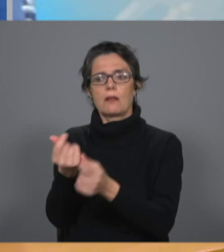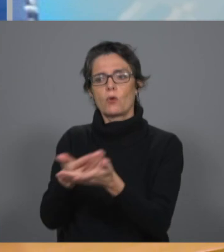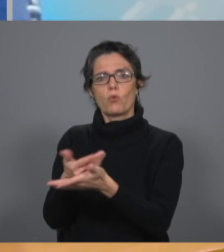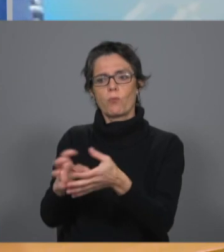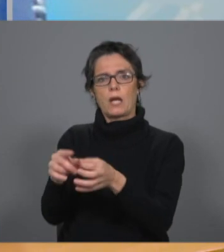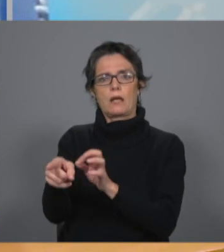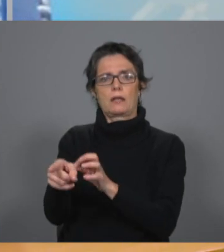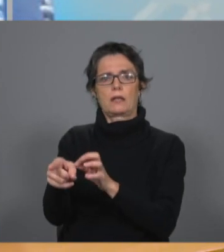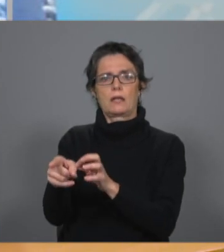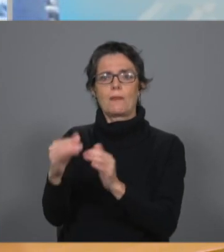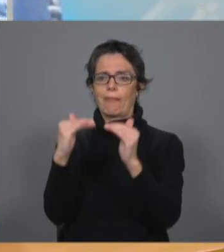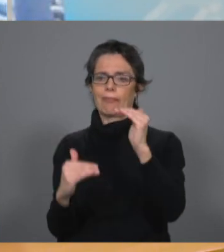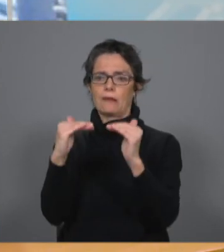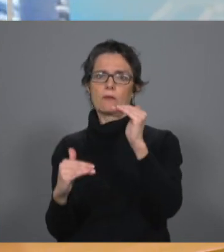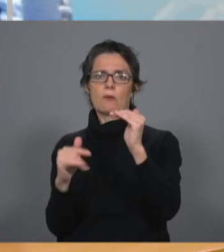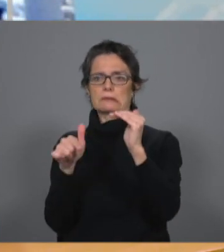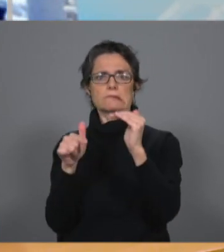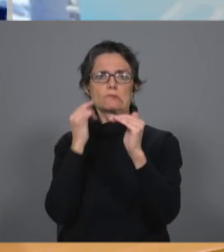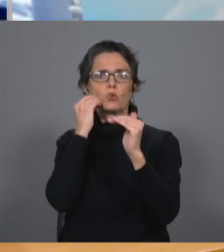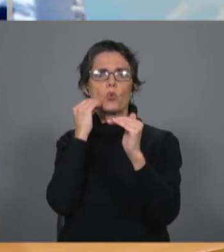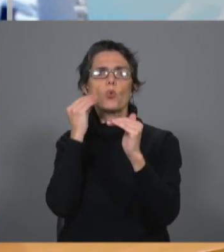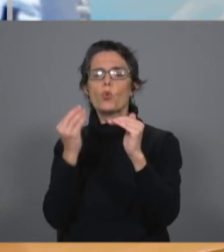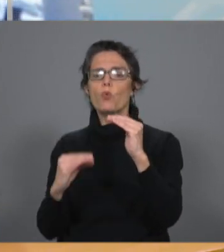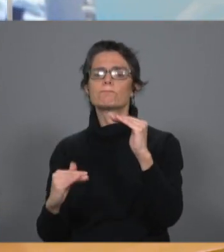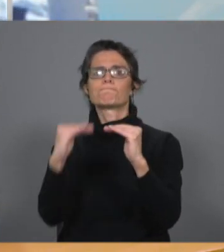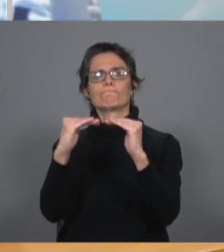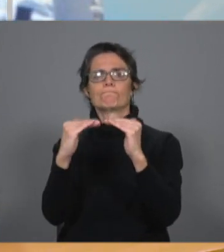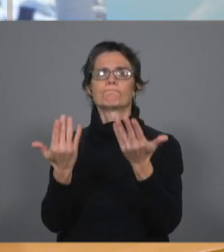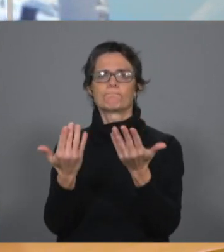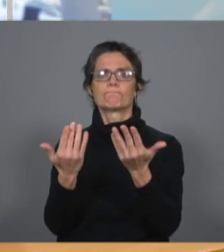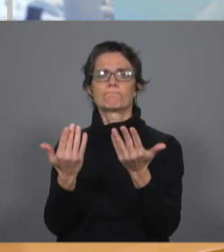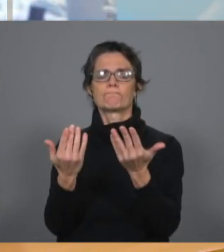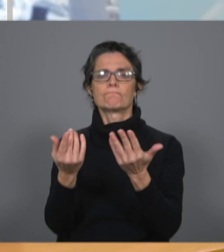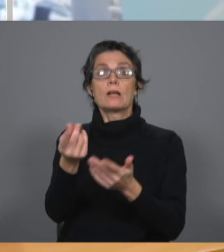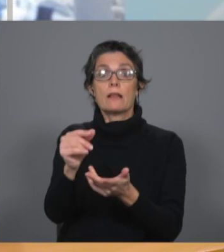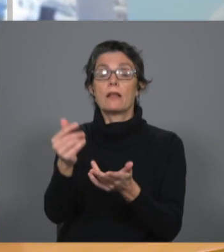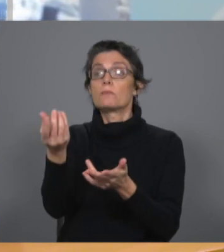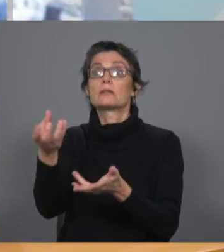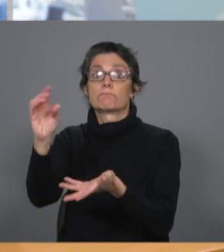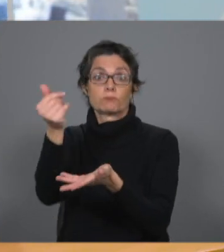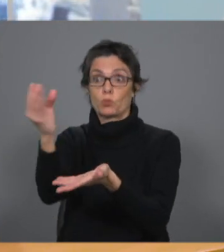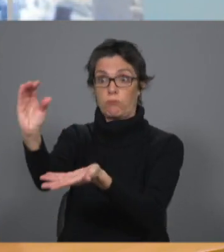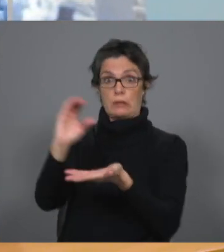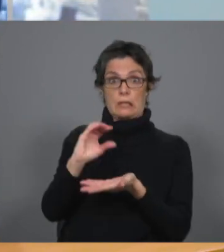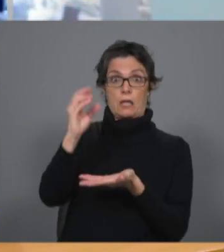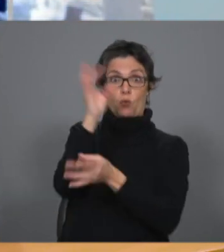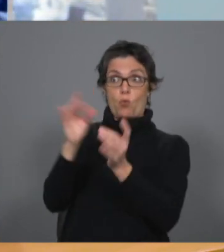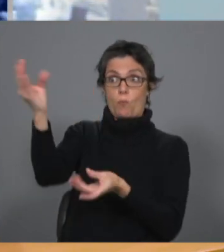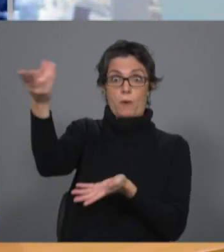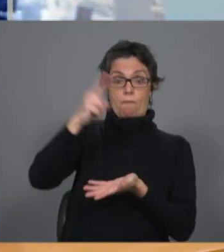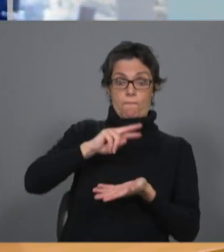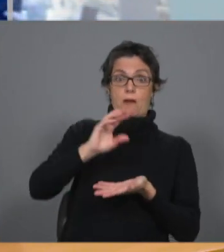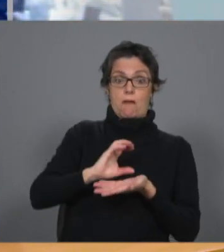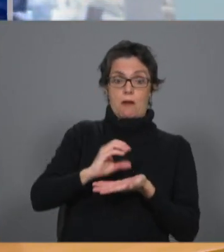das desigualdades e a avaliação dos dinheiros comunitários que serão aplicados cá. Por exemplo, esta semana